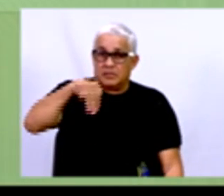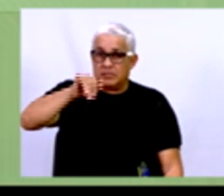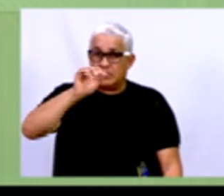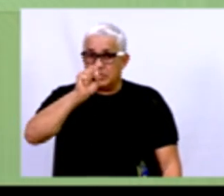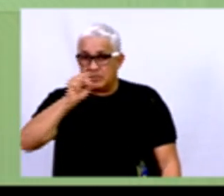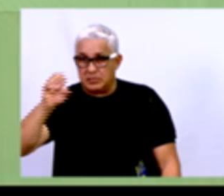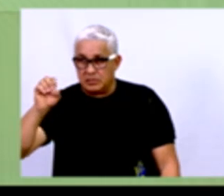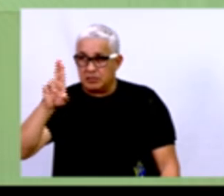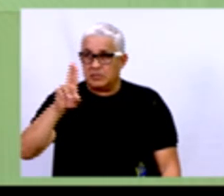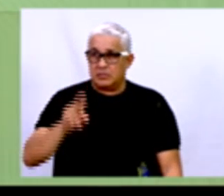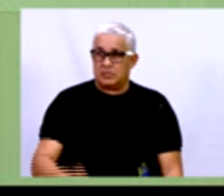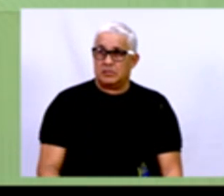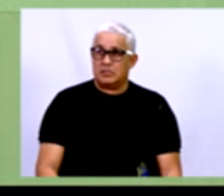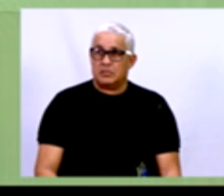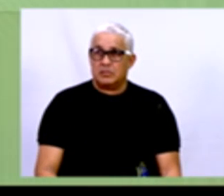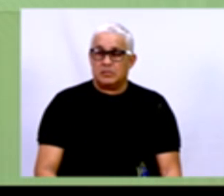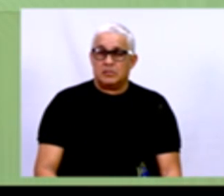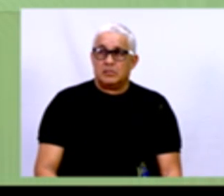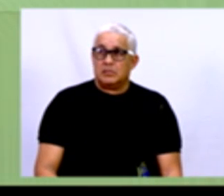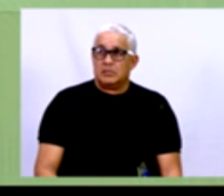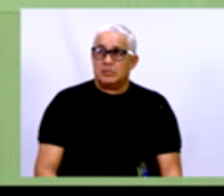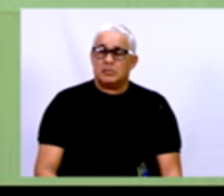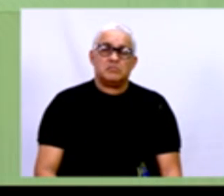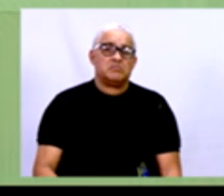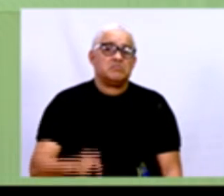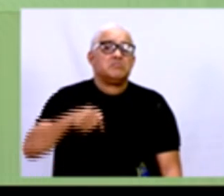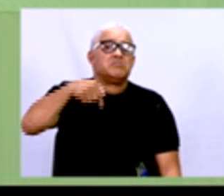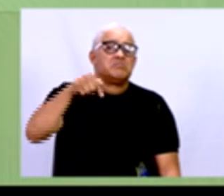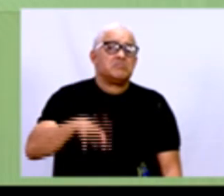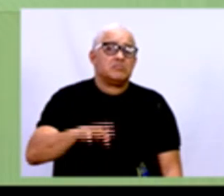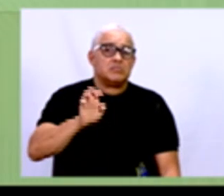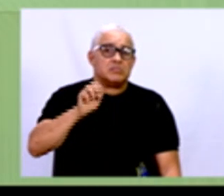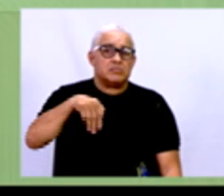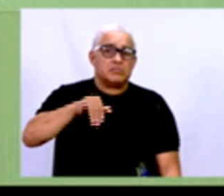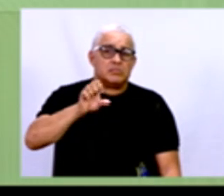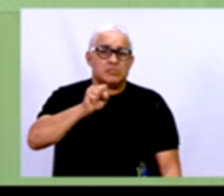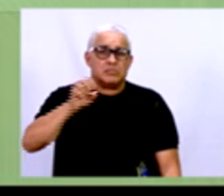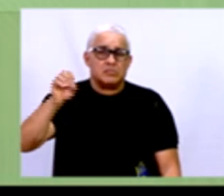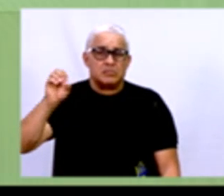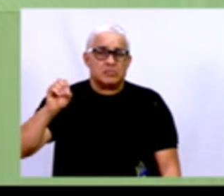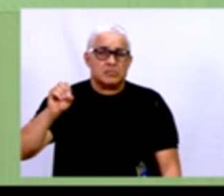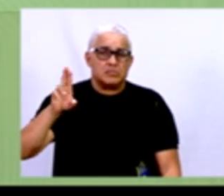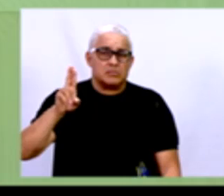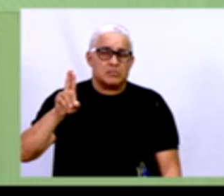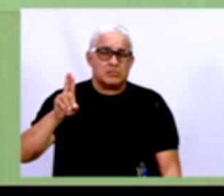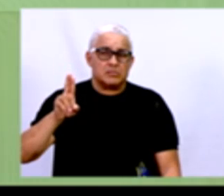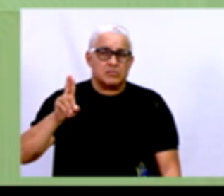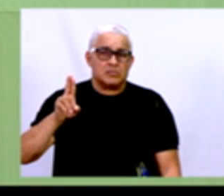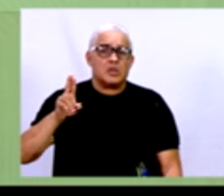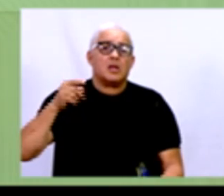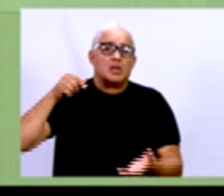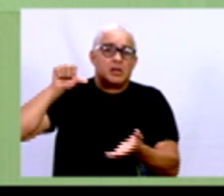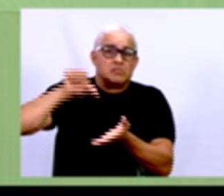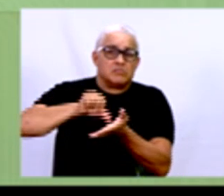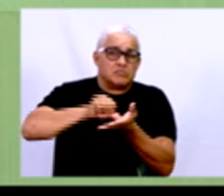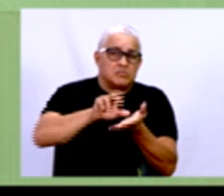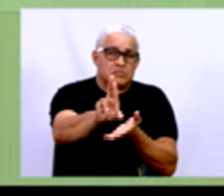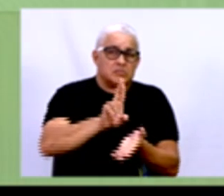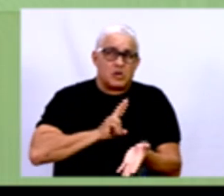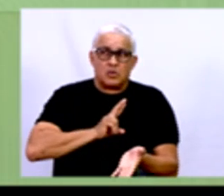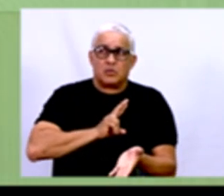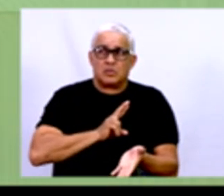nesse texto aqui? Quem poderia ser o emissor? Vamos ver qual polo vai responder para a gente, né? Vamos Cláudia.